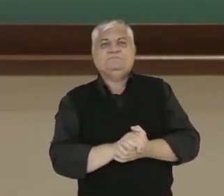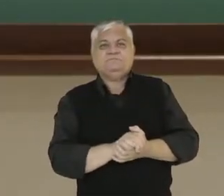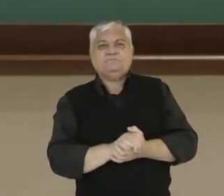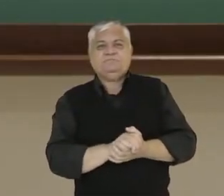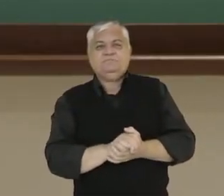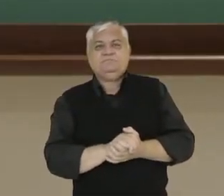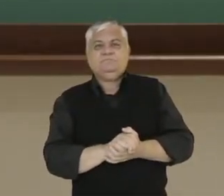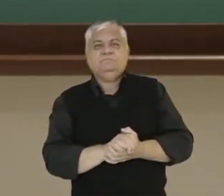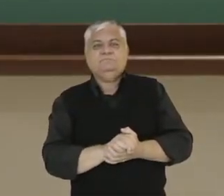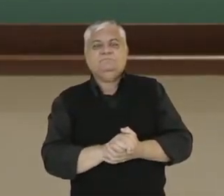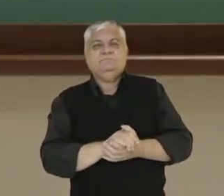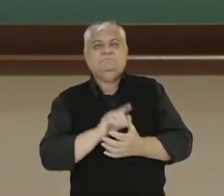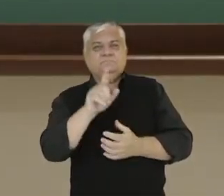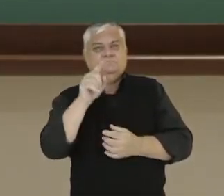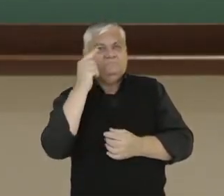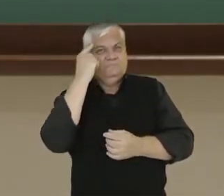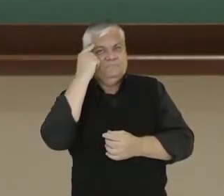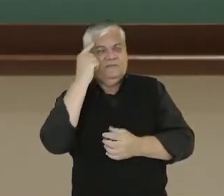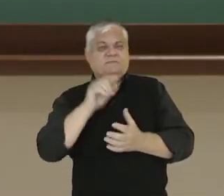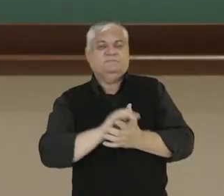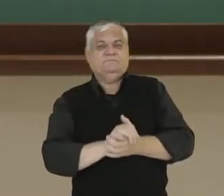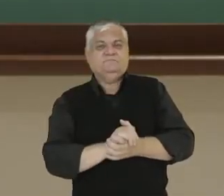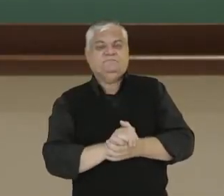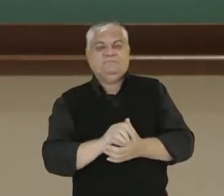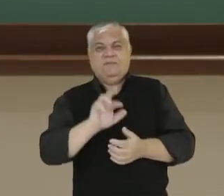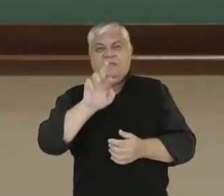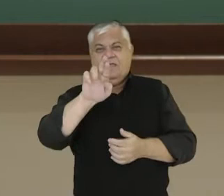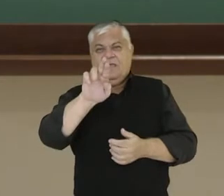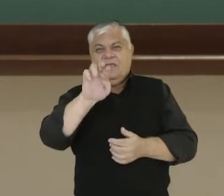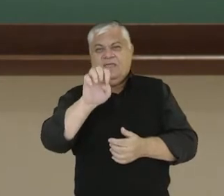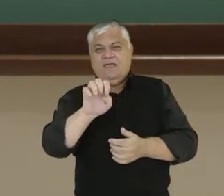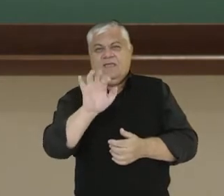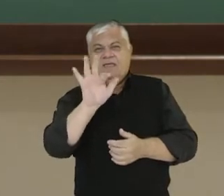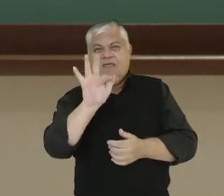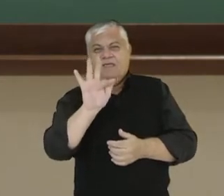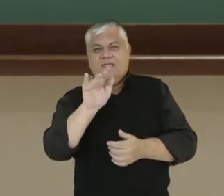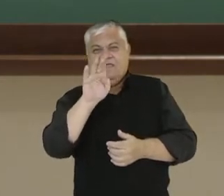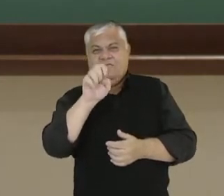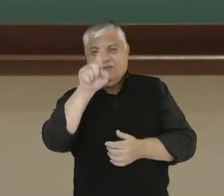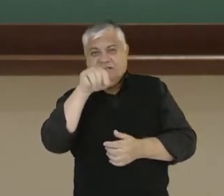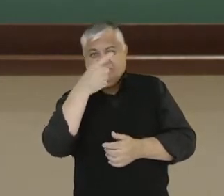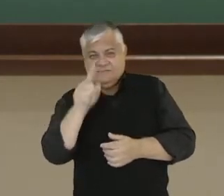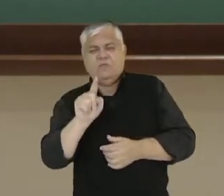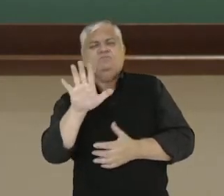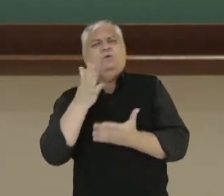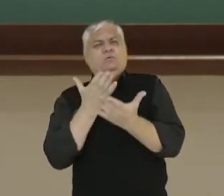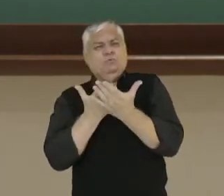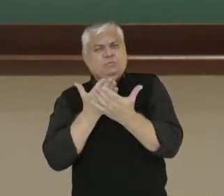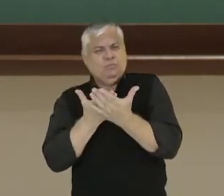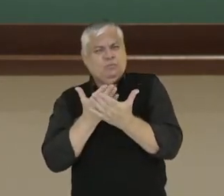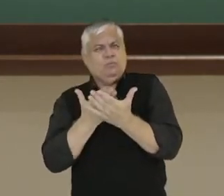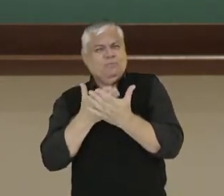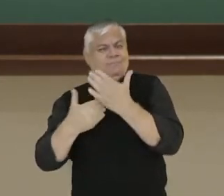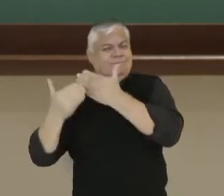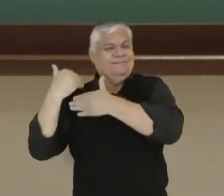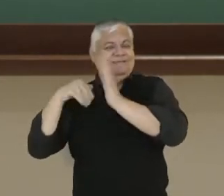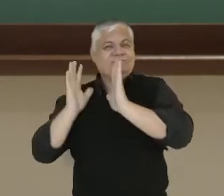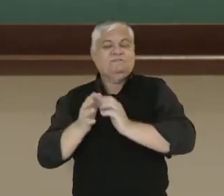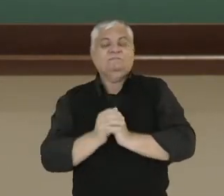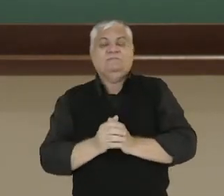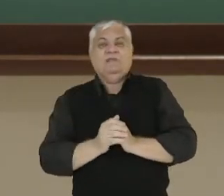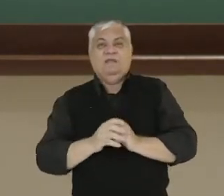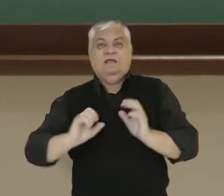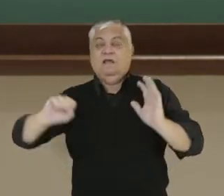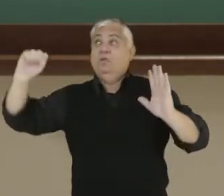quero que você pense assim. A reflexão, você já estudou isso lá nas aulas de óptica. A luz